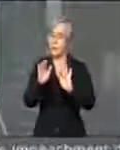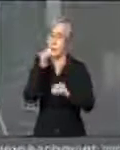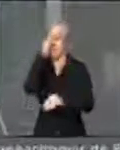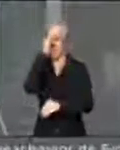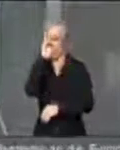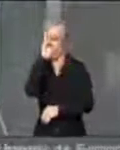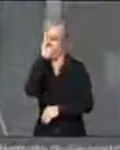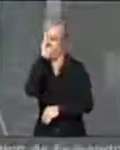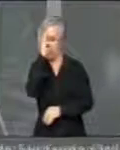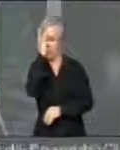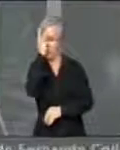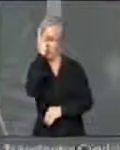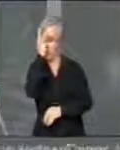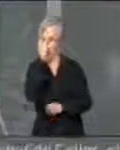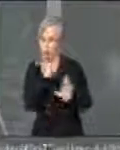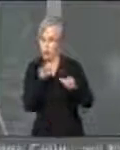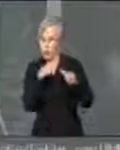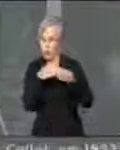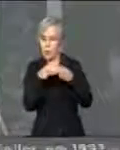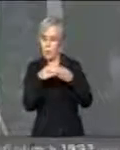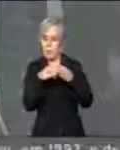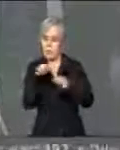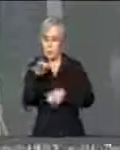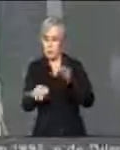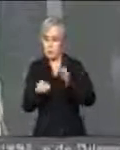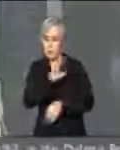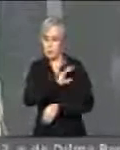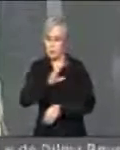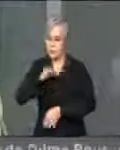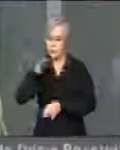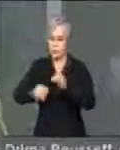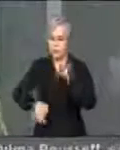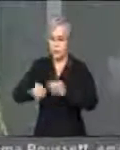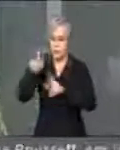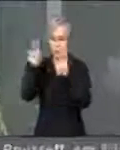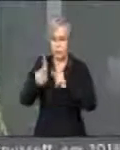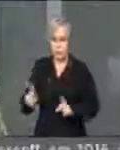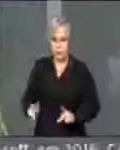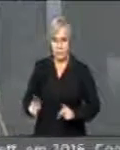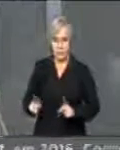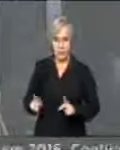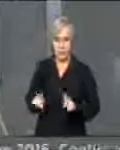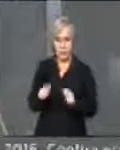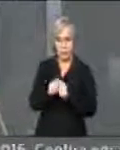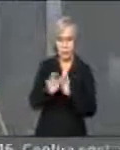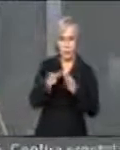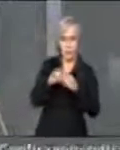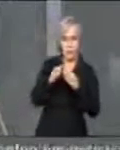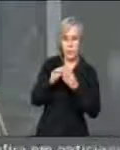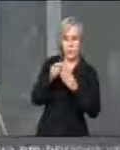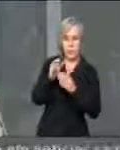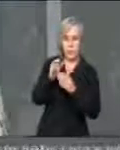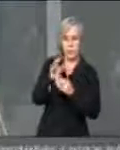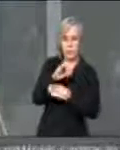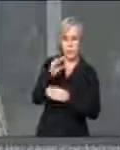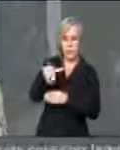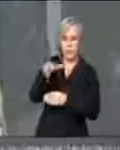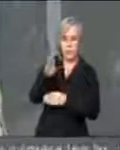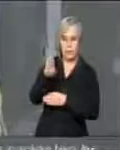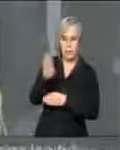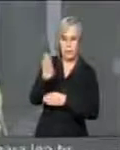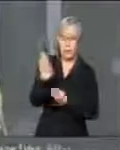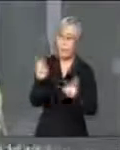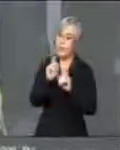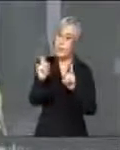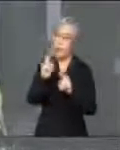Justiça e Paz com o Colegiado dos Bispos do Brasil. É uma outra confusão que se quer fazer, usar